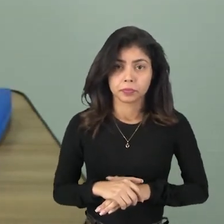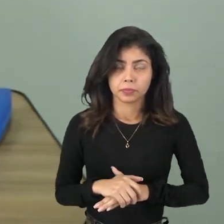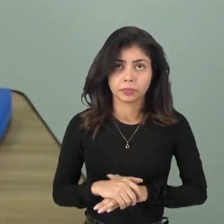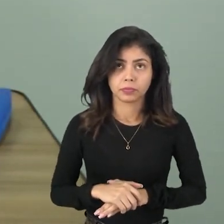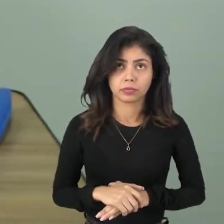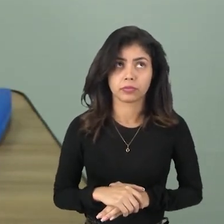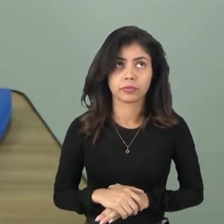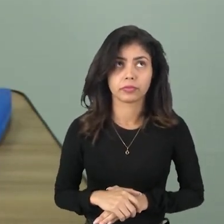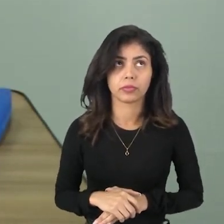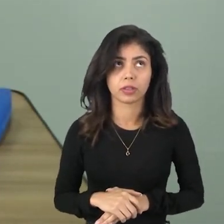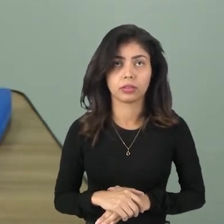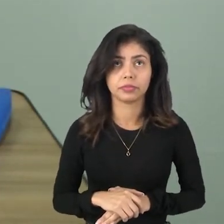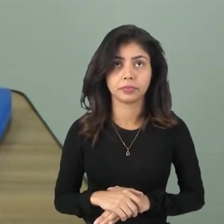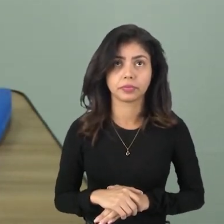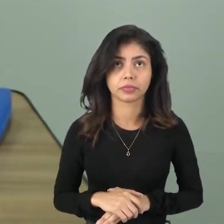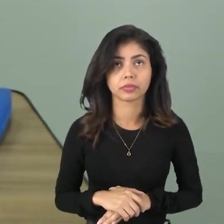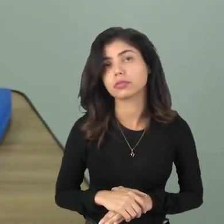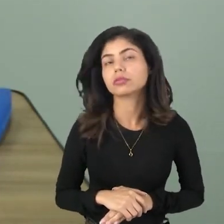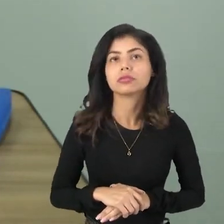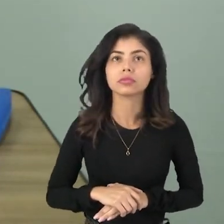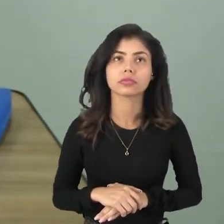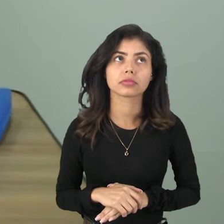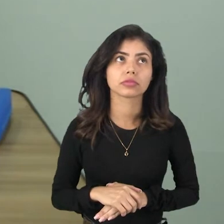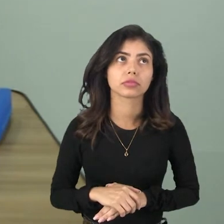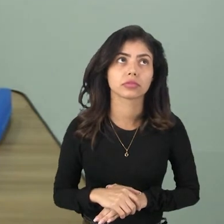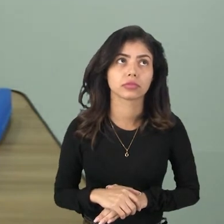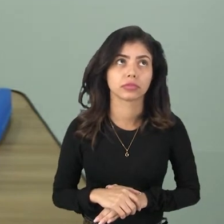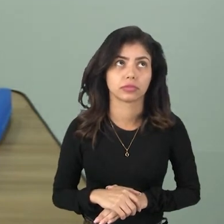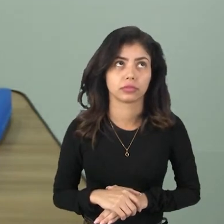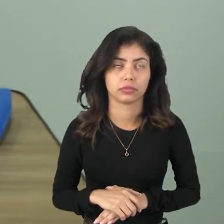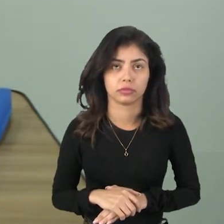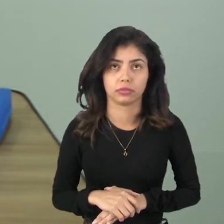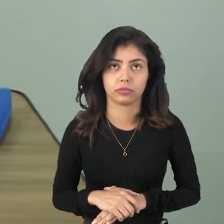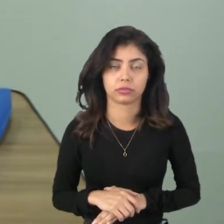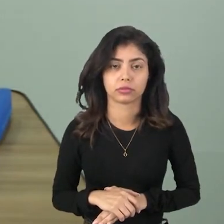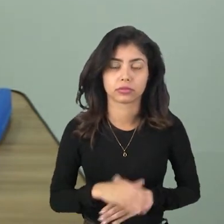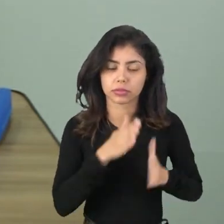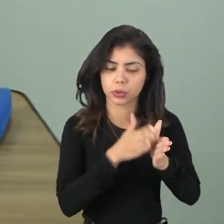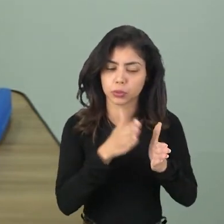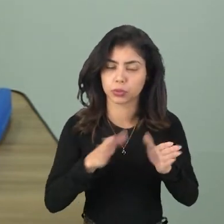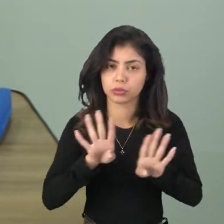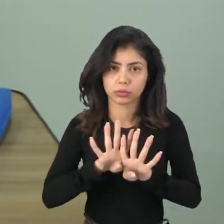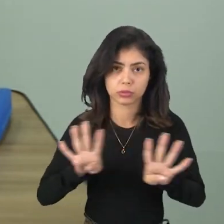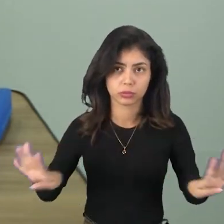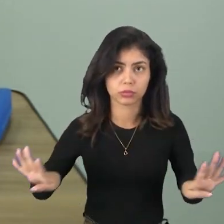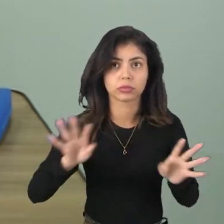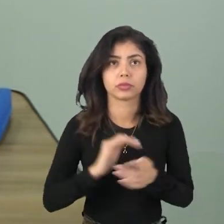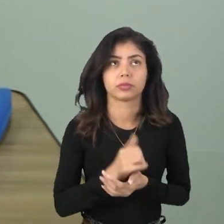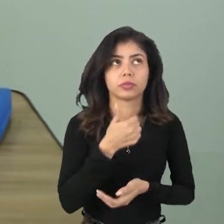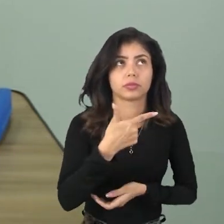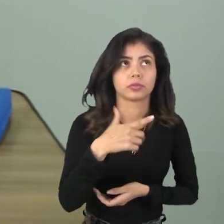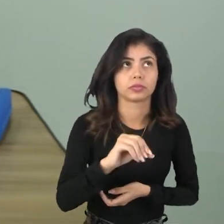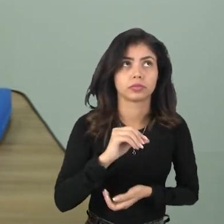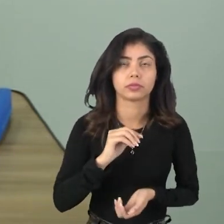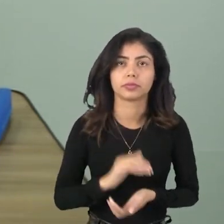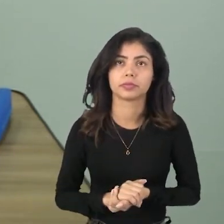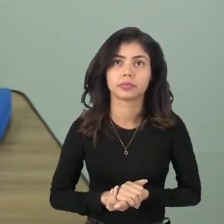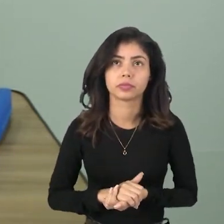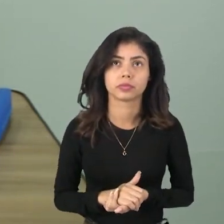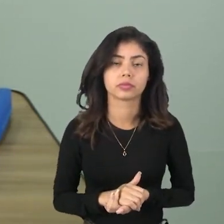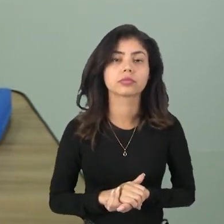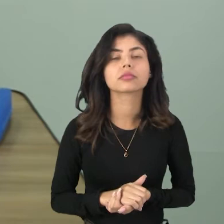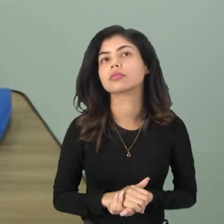por exemplo eu vou querer colocar na ordem que os números estão aparecendo né ele tem 20